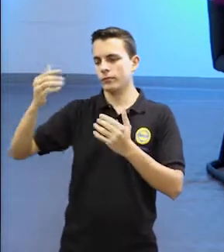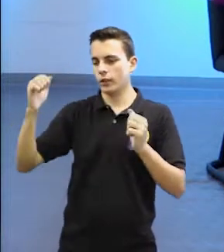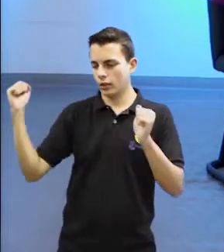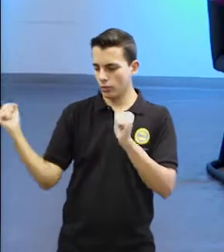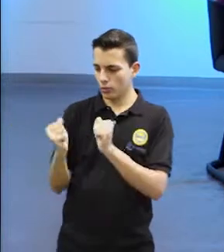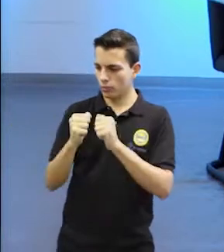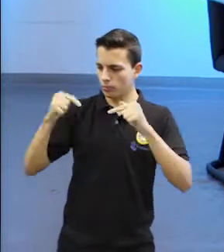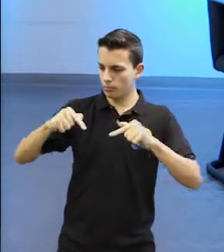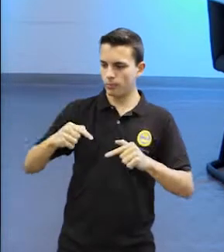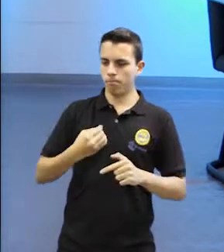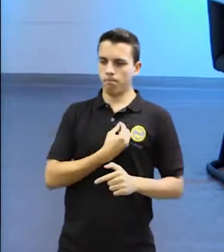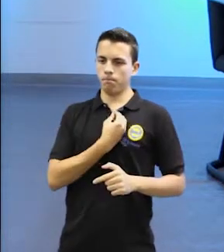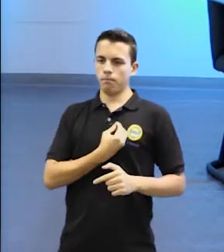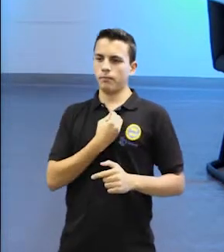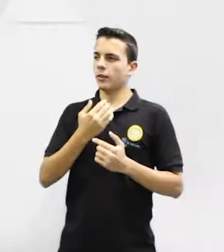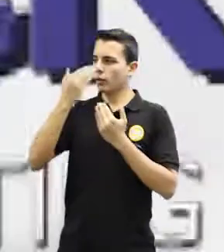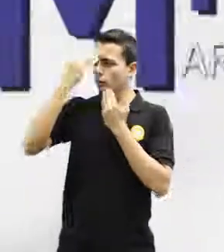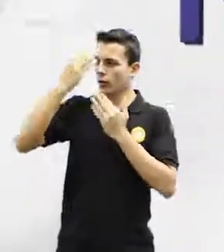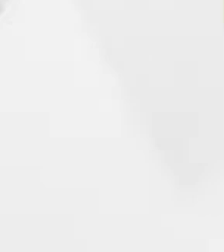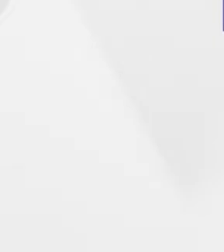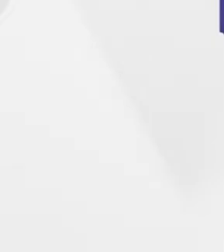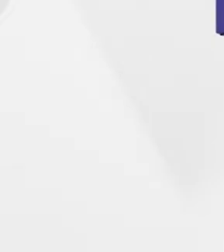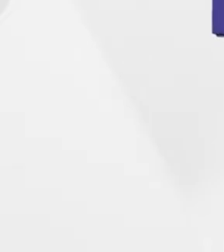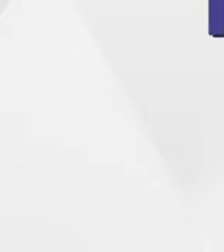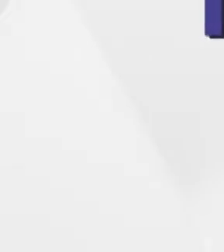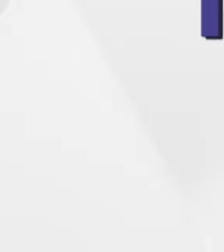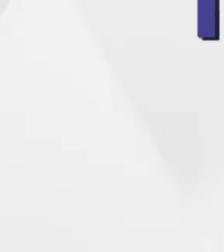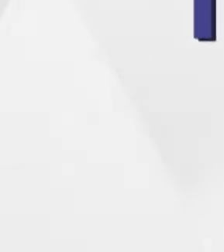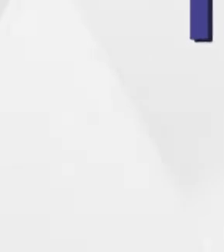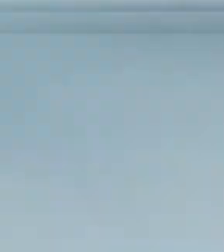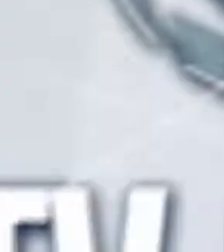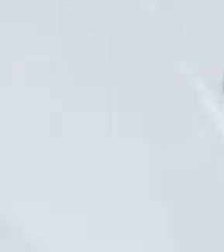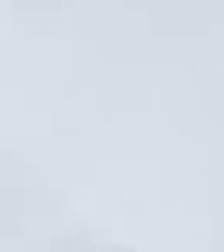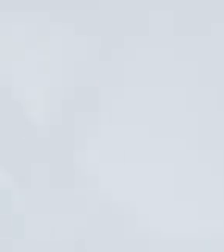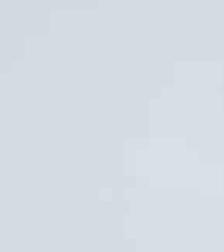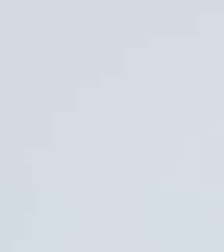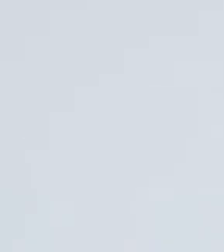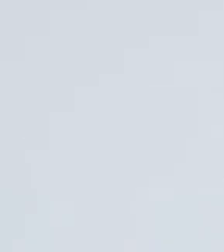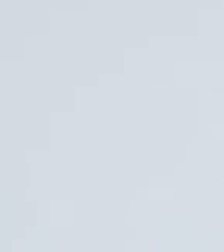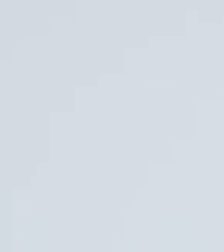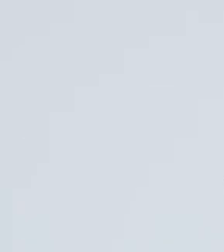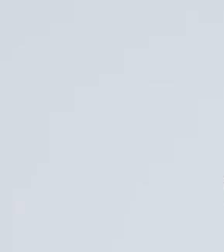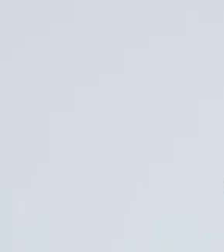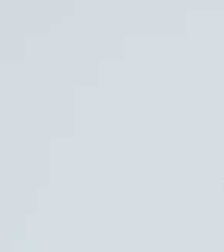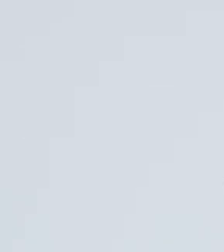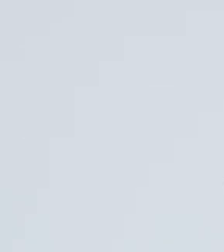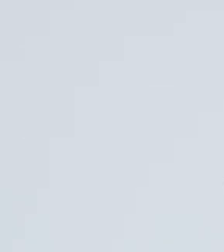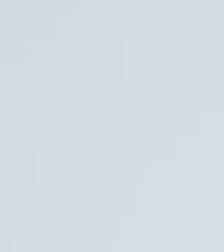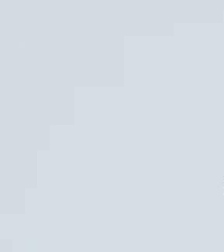gente. Muito obrigada a todos vocês, viu?